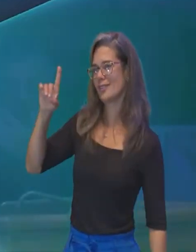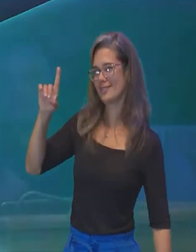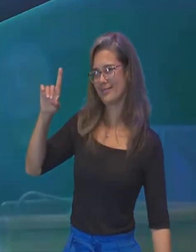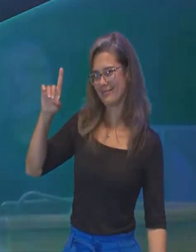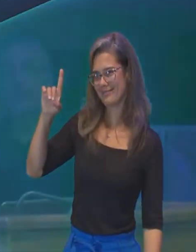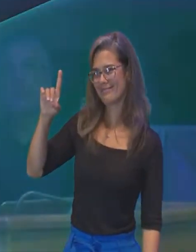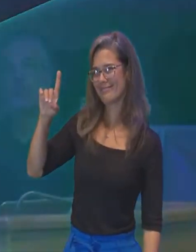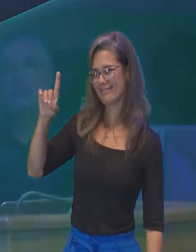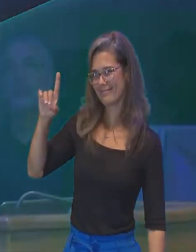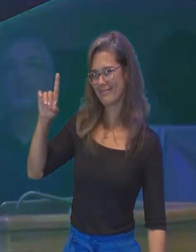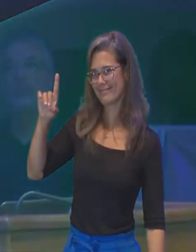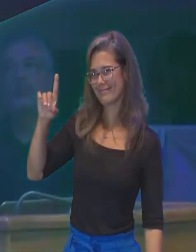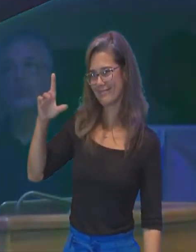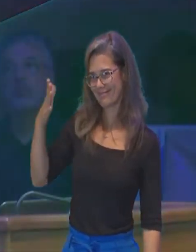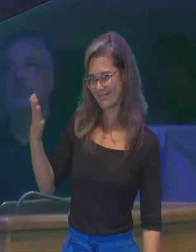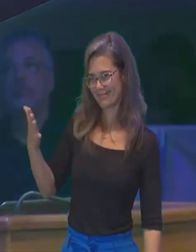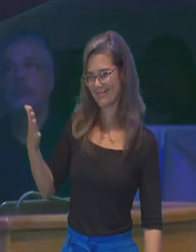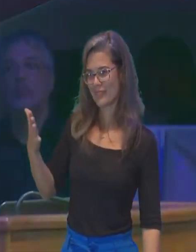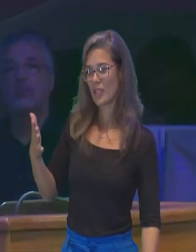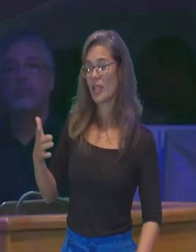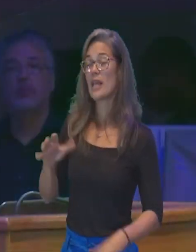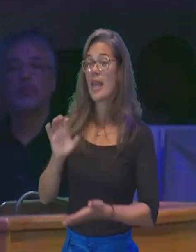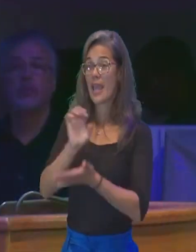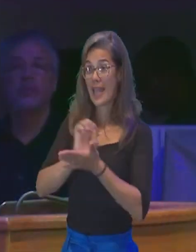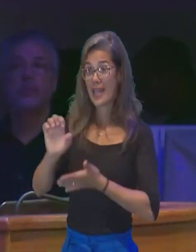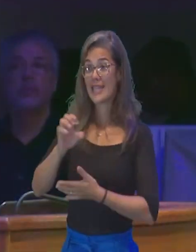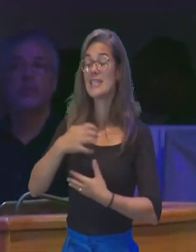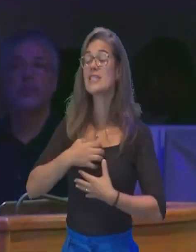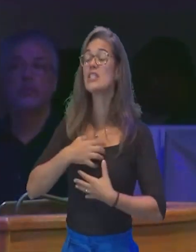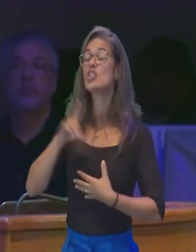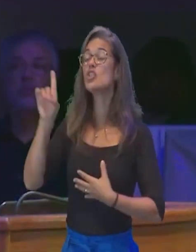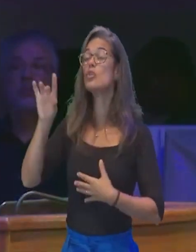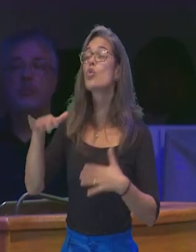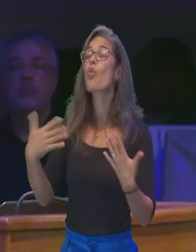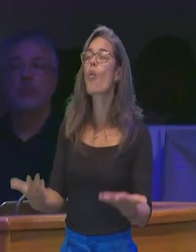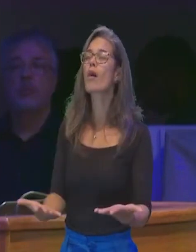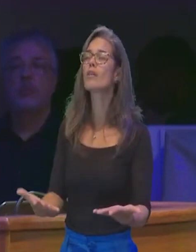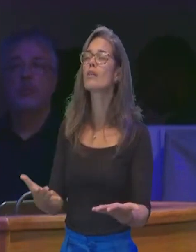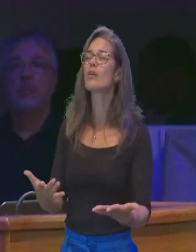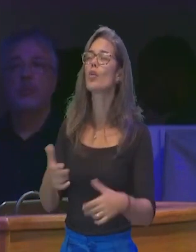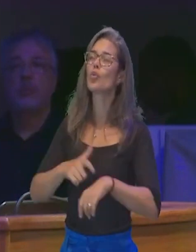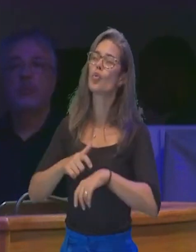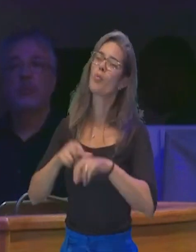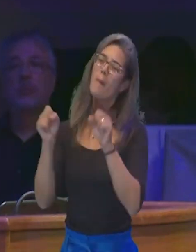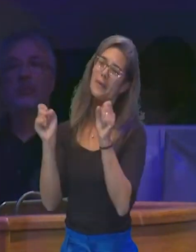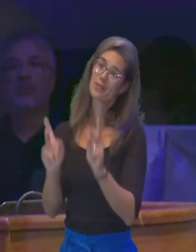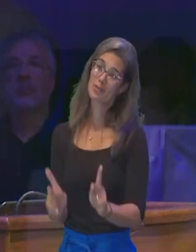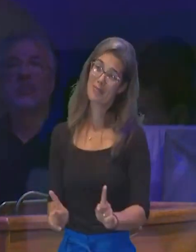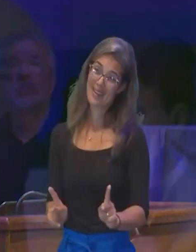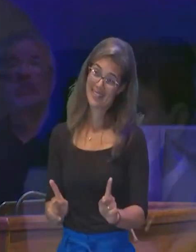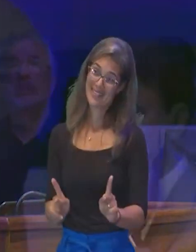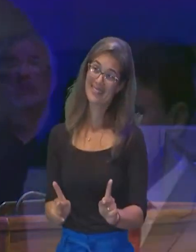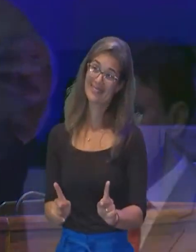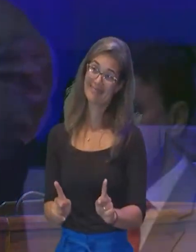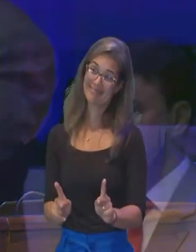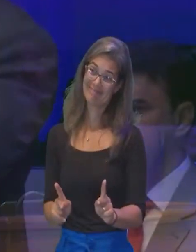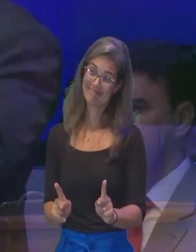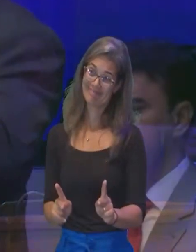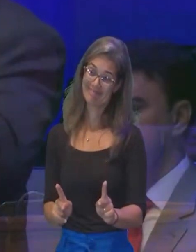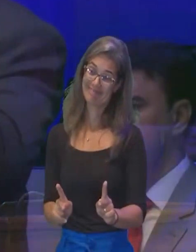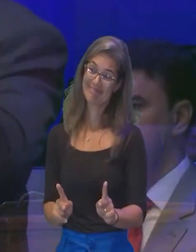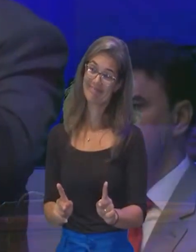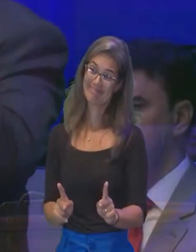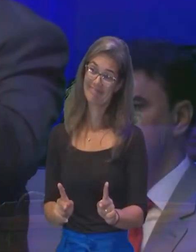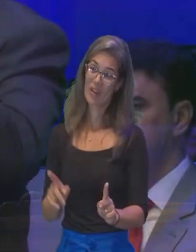ver o Senhor. O Senhor nos afirma, queridos, na sua palavra, Salmo 46, verso 10, aquietai-vos